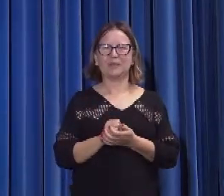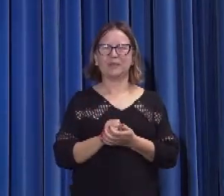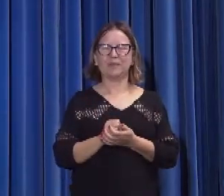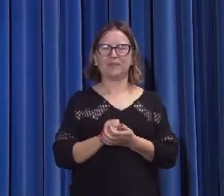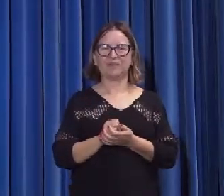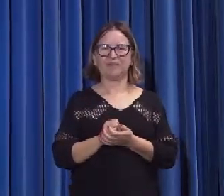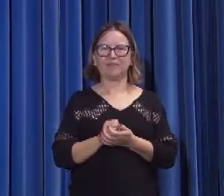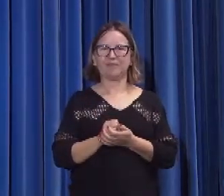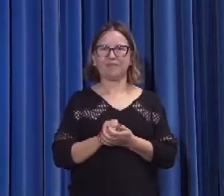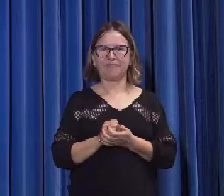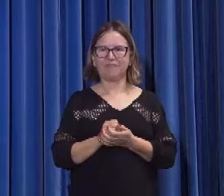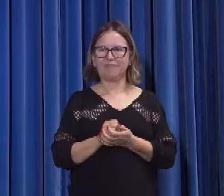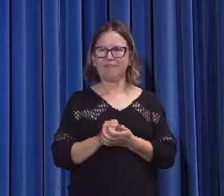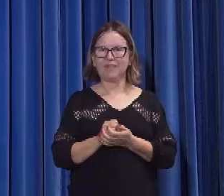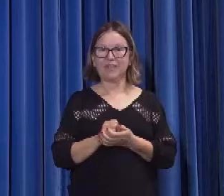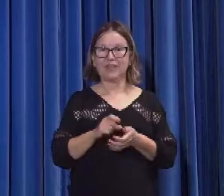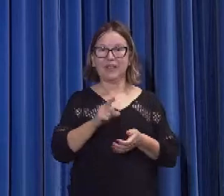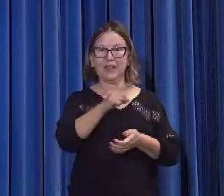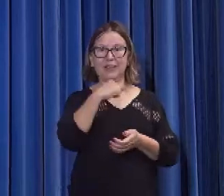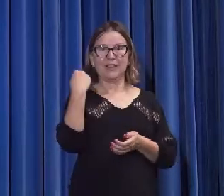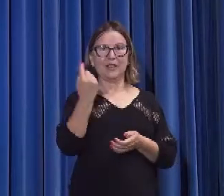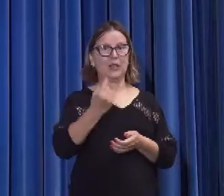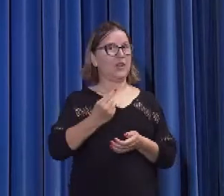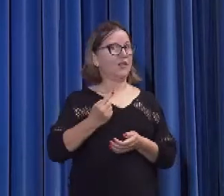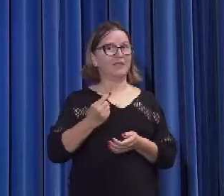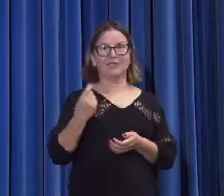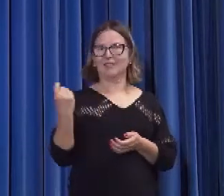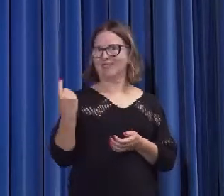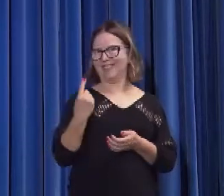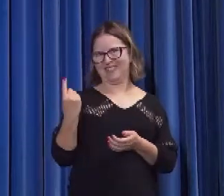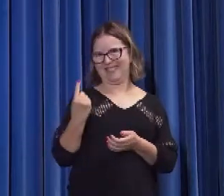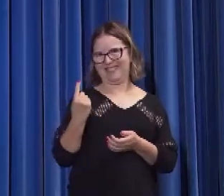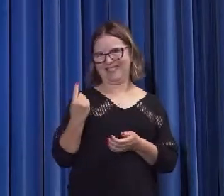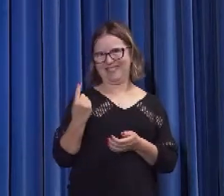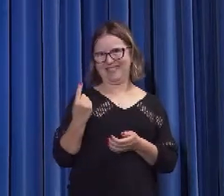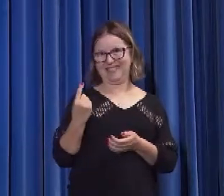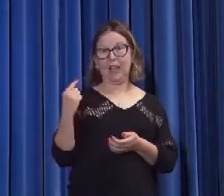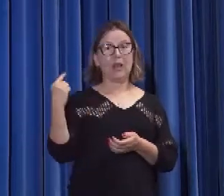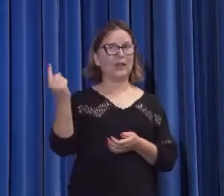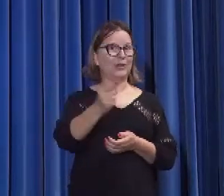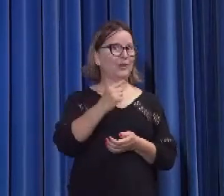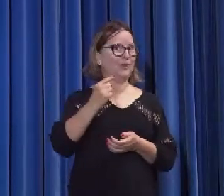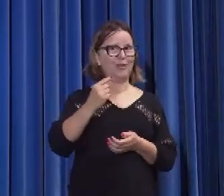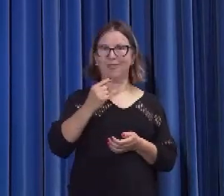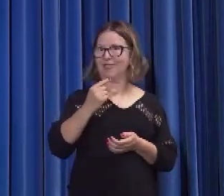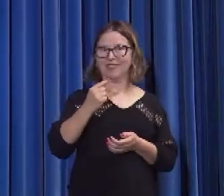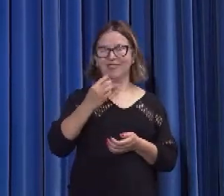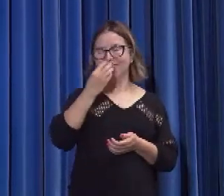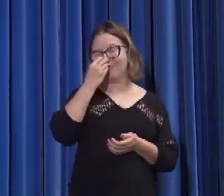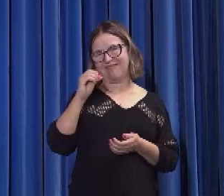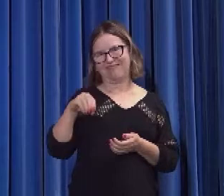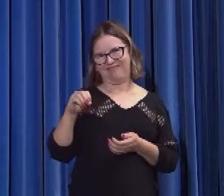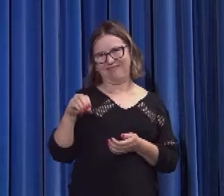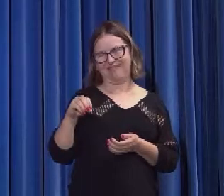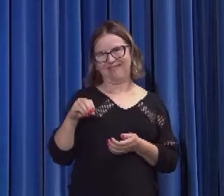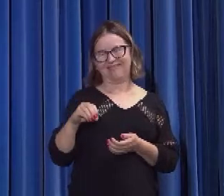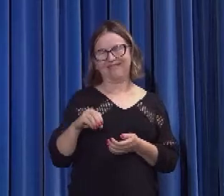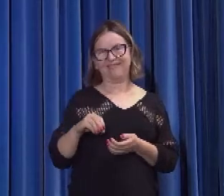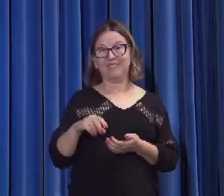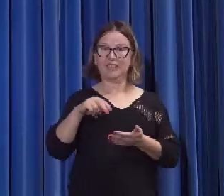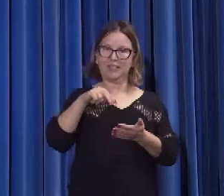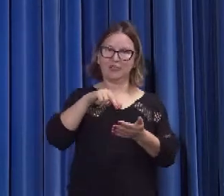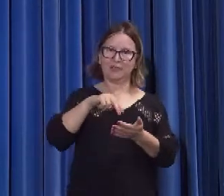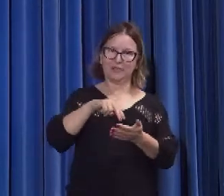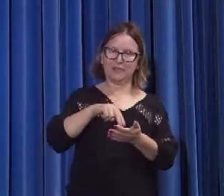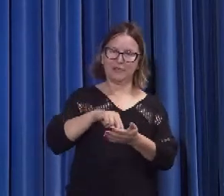nós não estamos sozinhos. Nós não estamos abandonados. E a perseverança